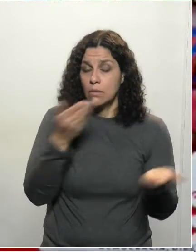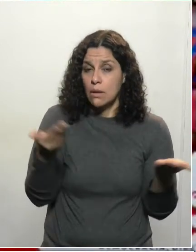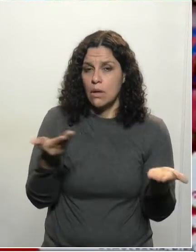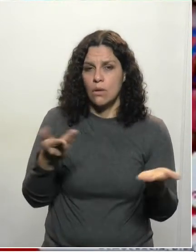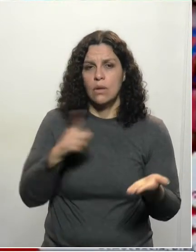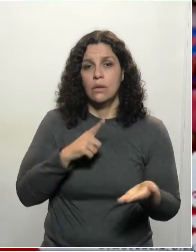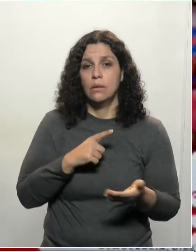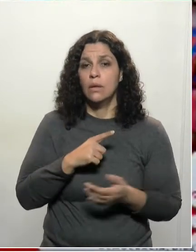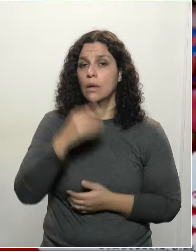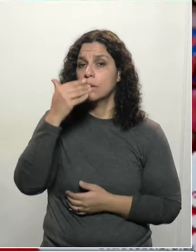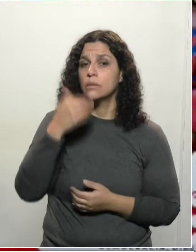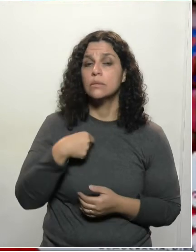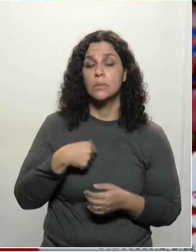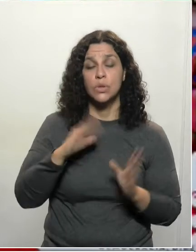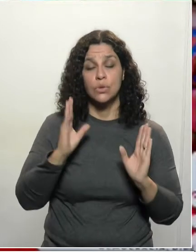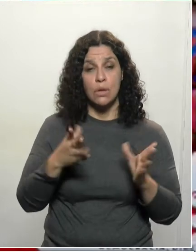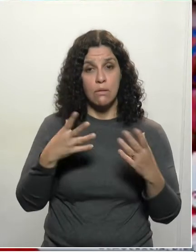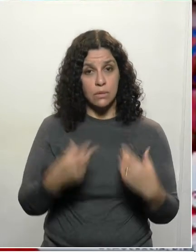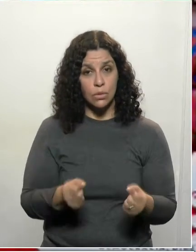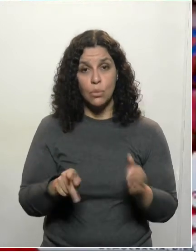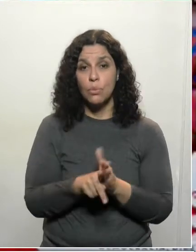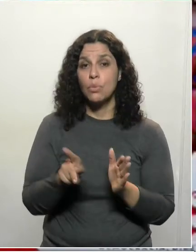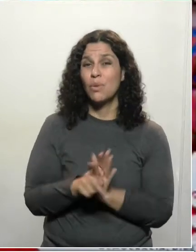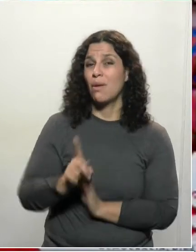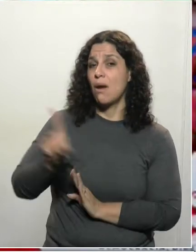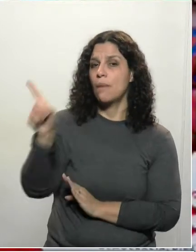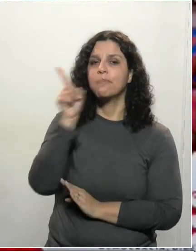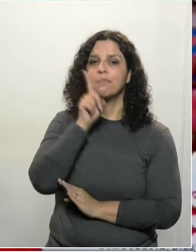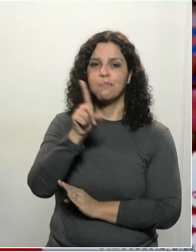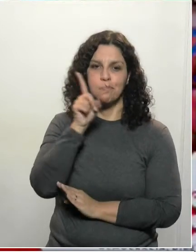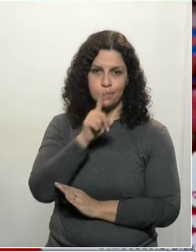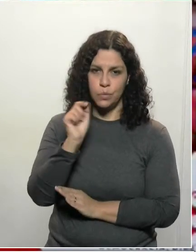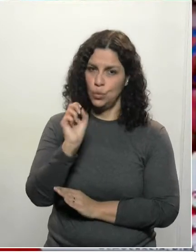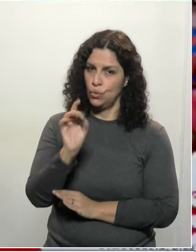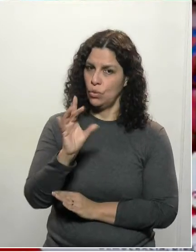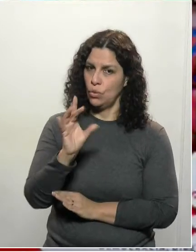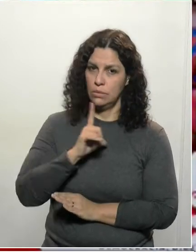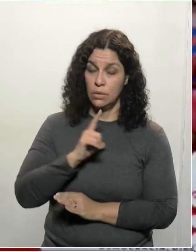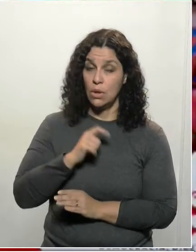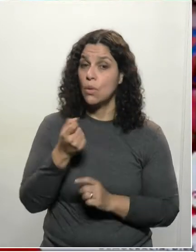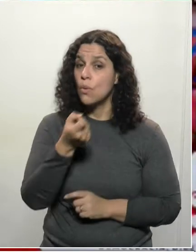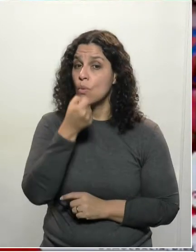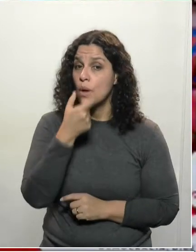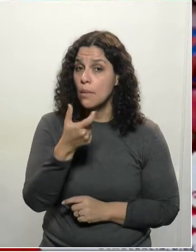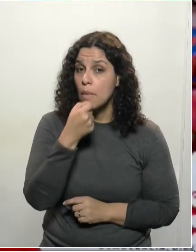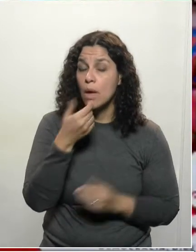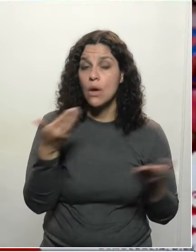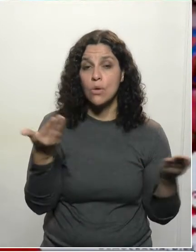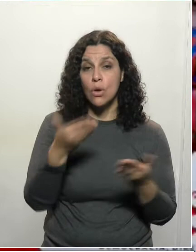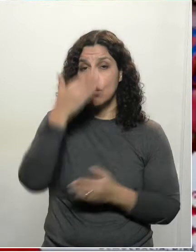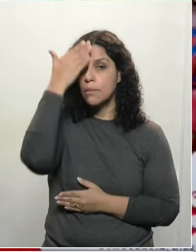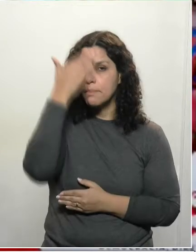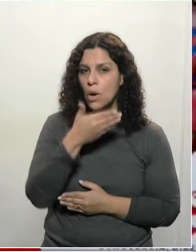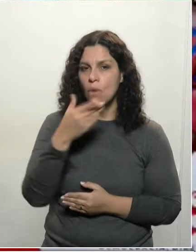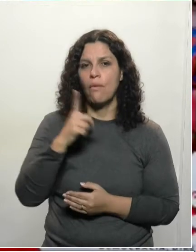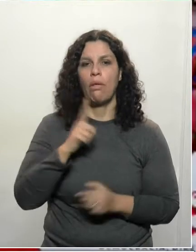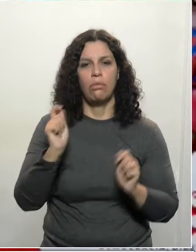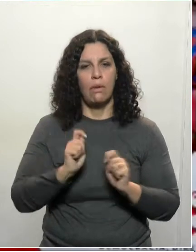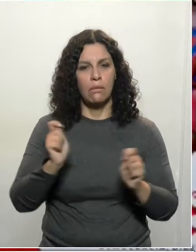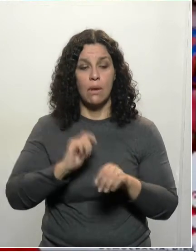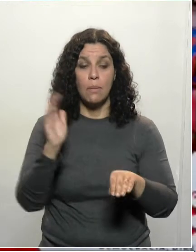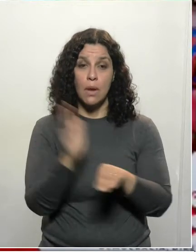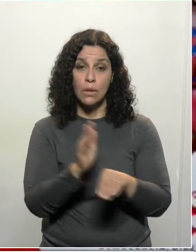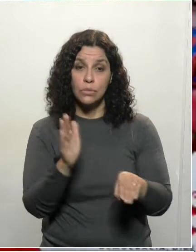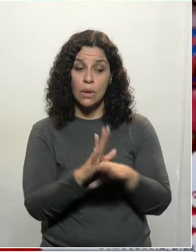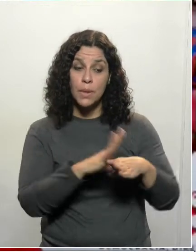agora aprovado, e por enquanto só existe nos Estados Unidos, mas é um medicamento que agora está comprovando que ele tem